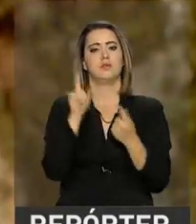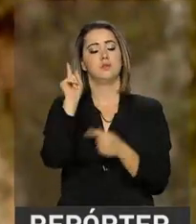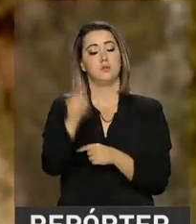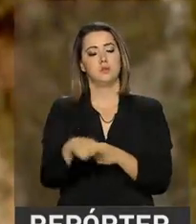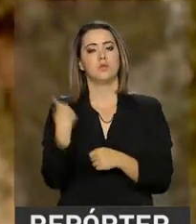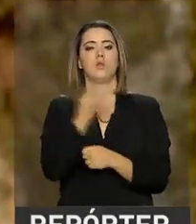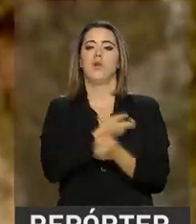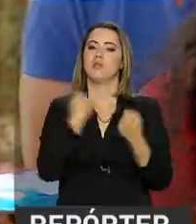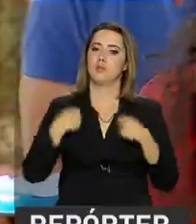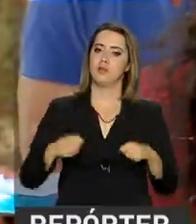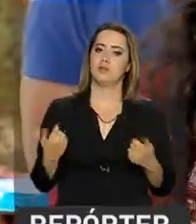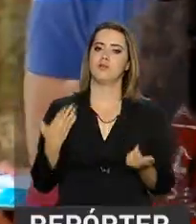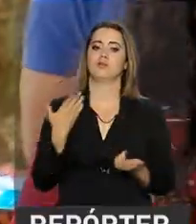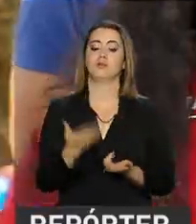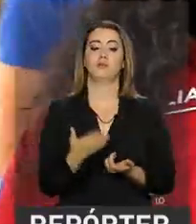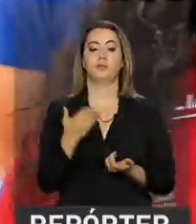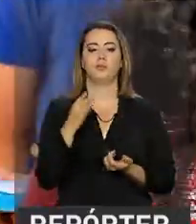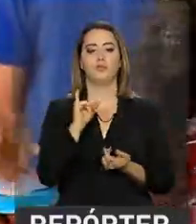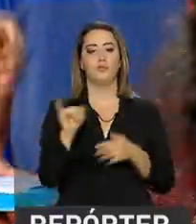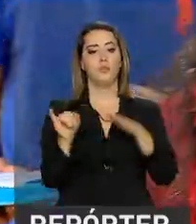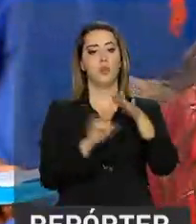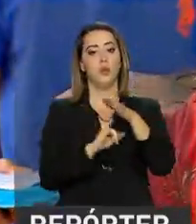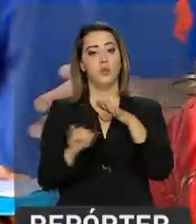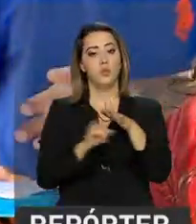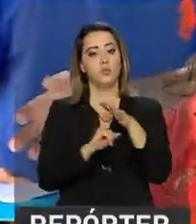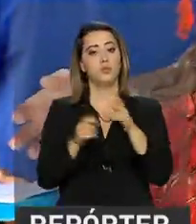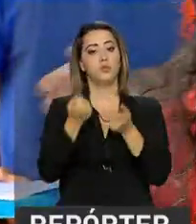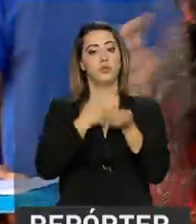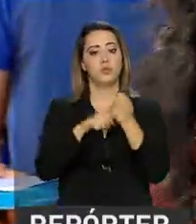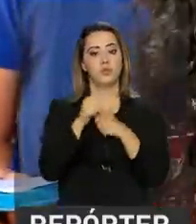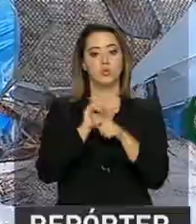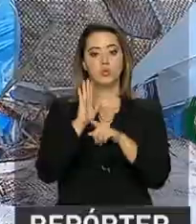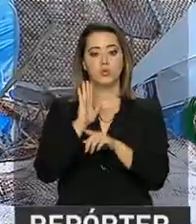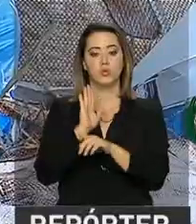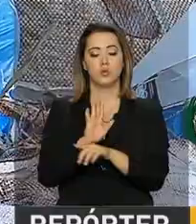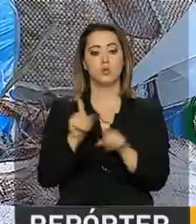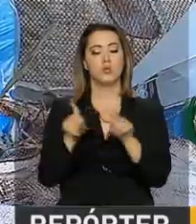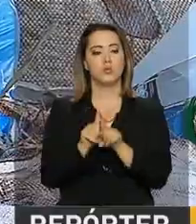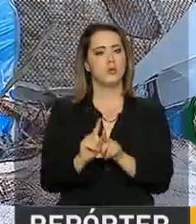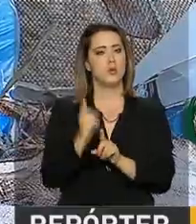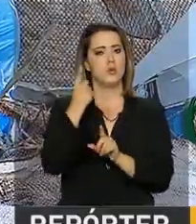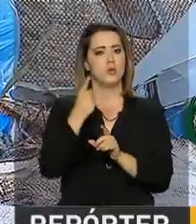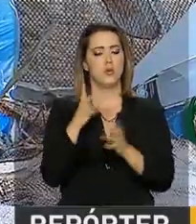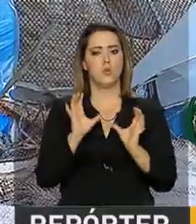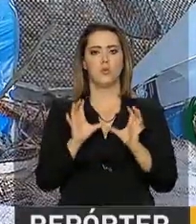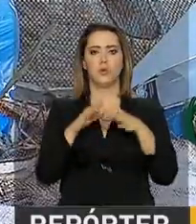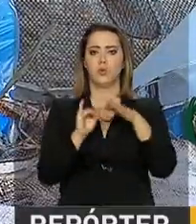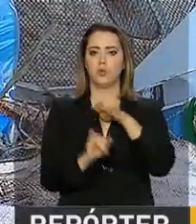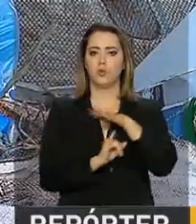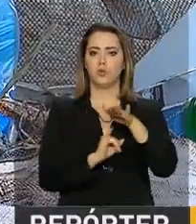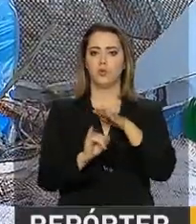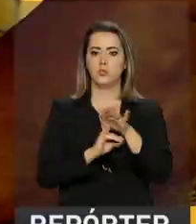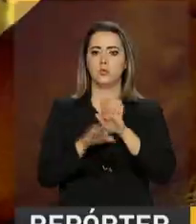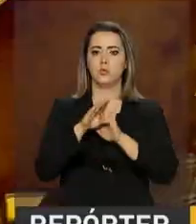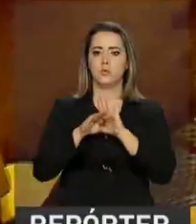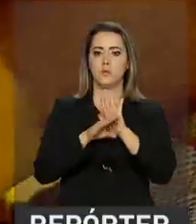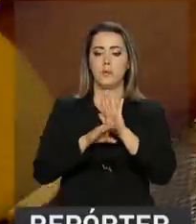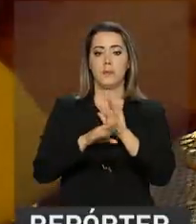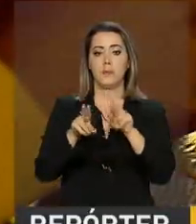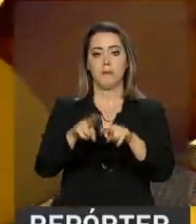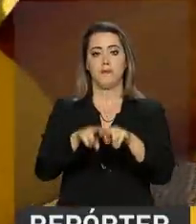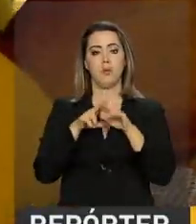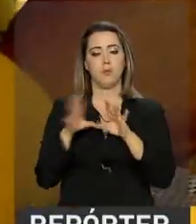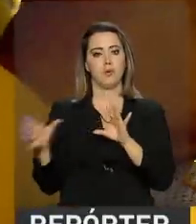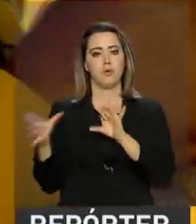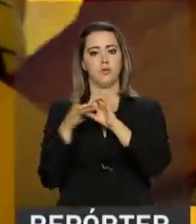todos nós merecemos isso o Instituto IPS de economia solidária é uma das instituições que executa projetos por meio